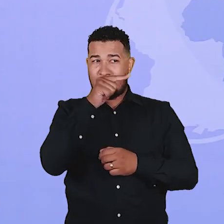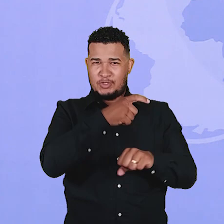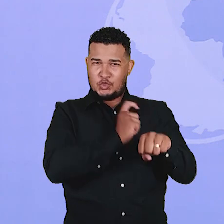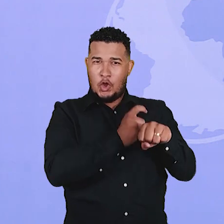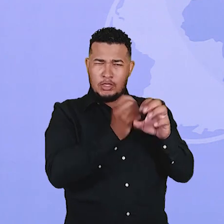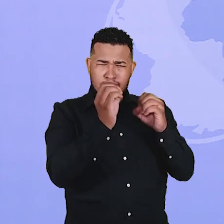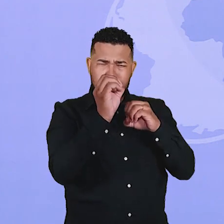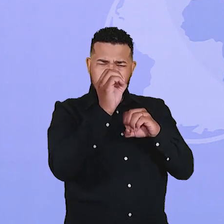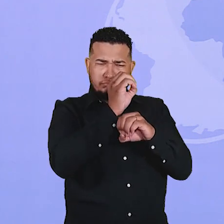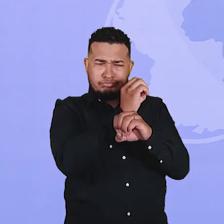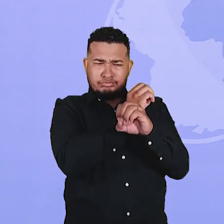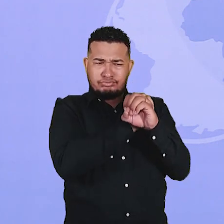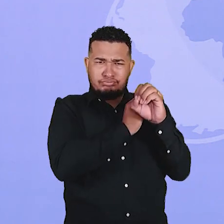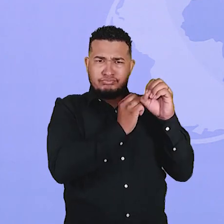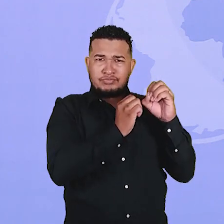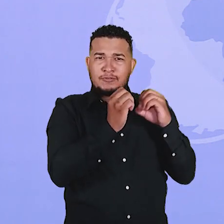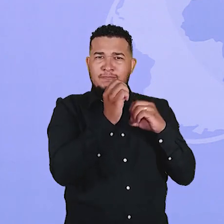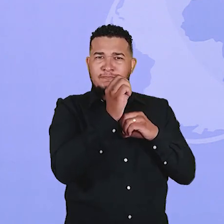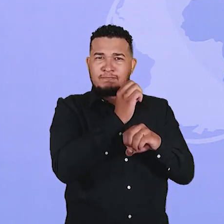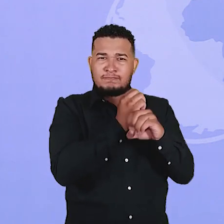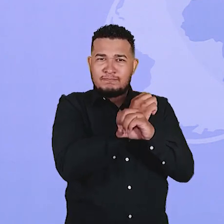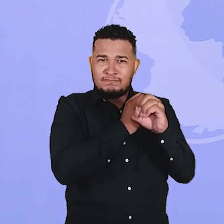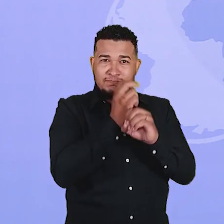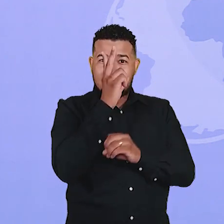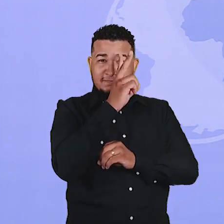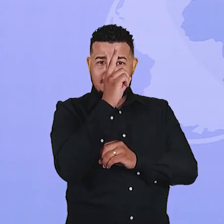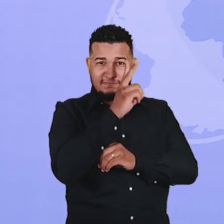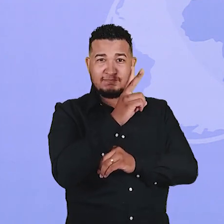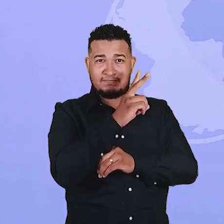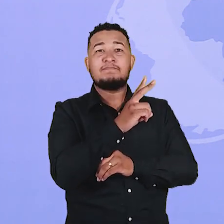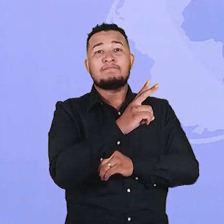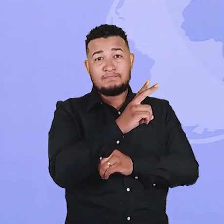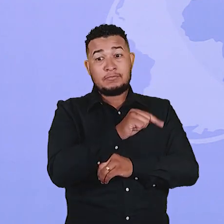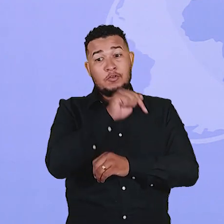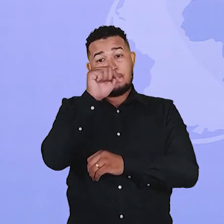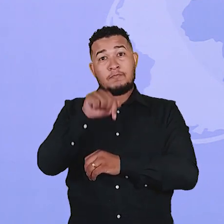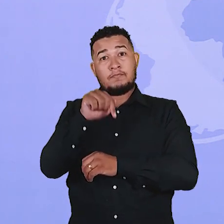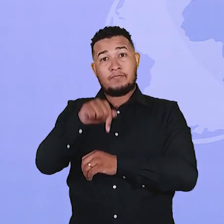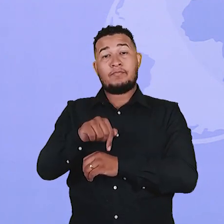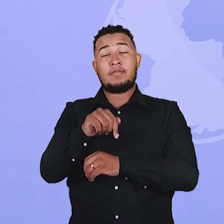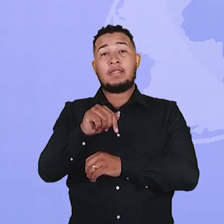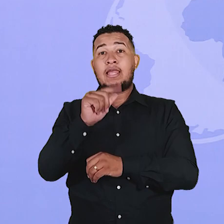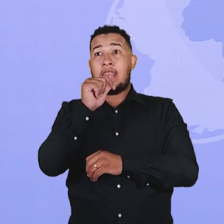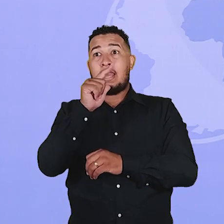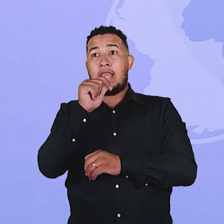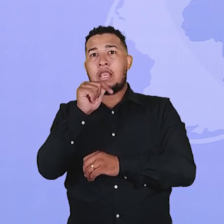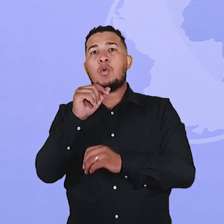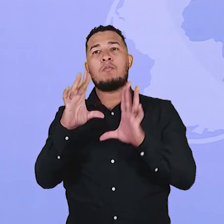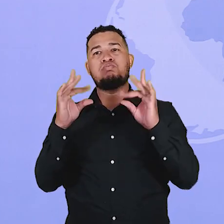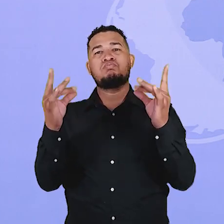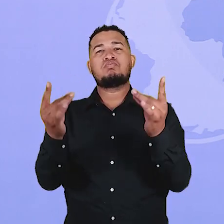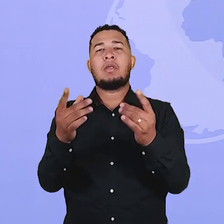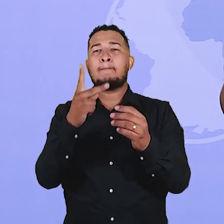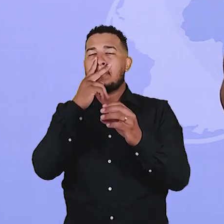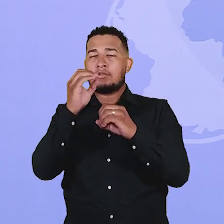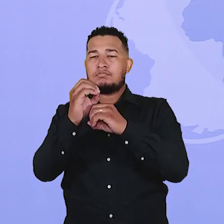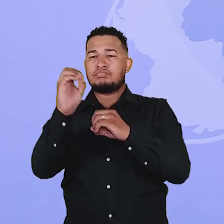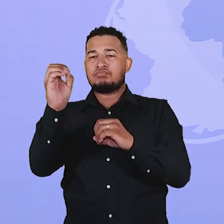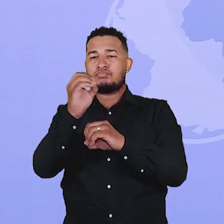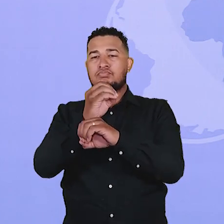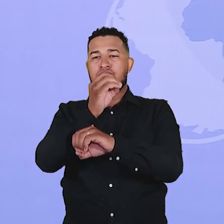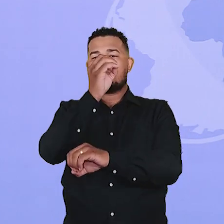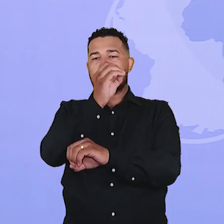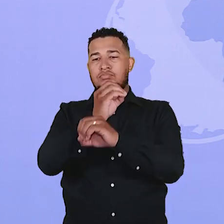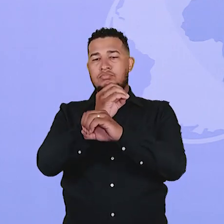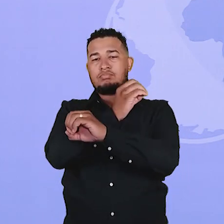estado sólido que eu falei que as moléculas estão próximas e a agitação delas são pequena? No estado líquido, elas estão um pouquinho mais